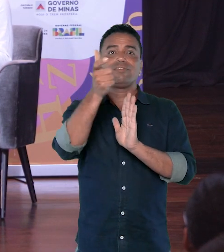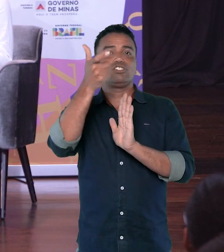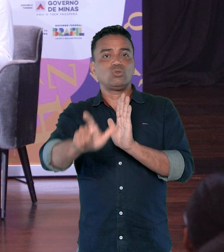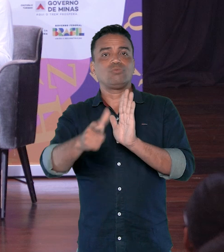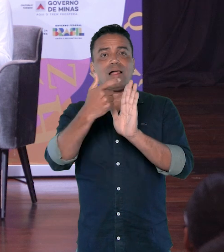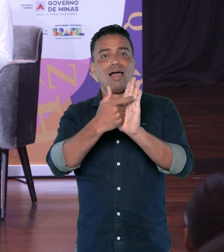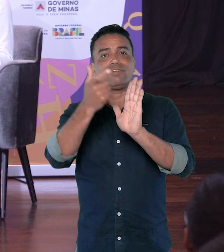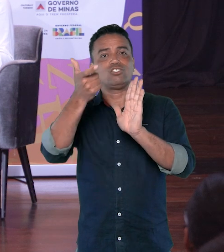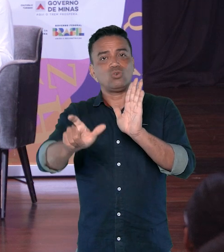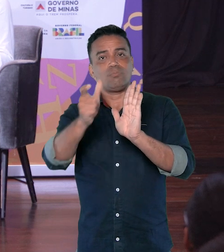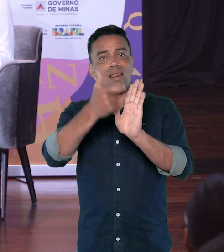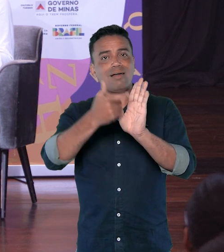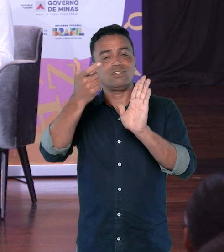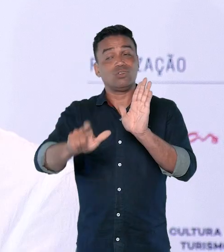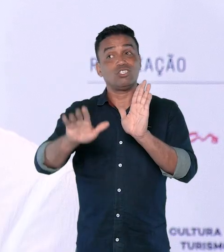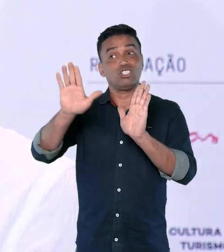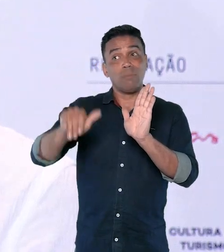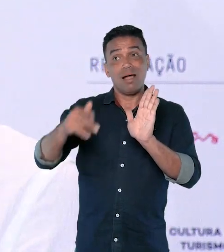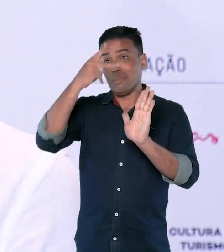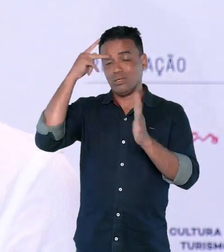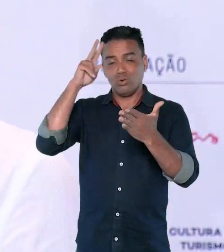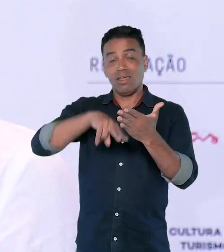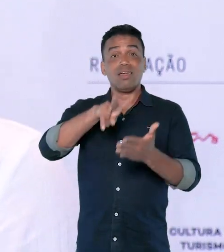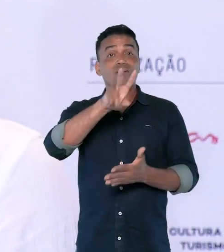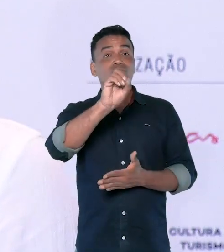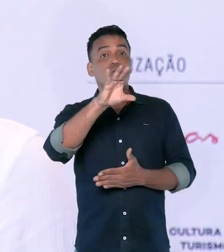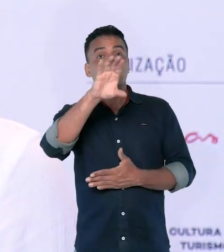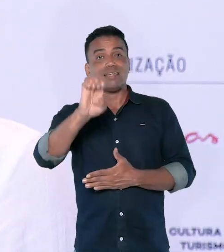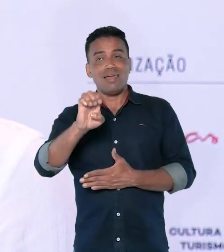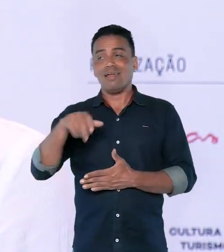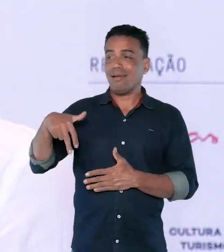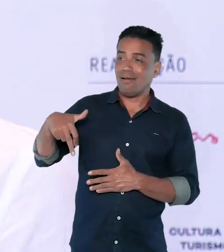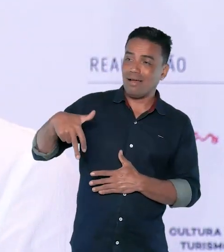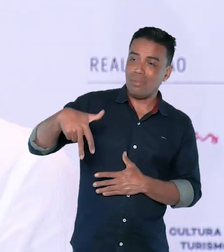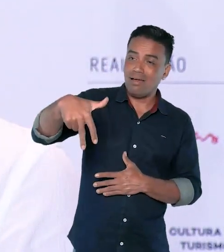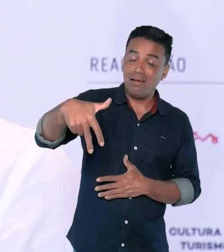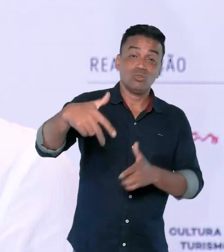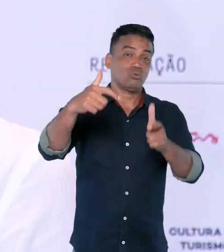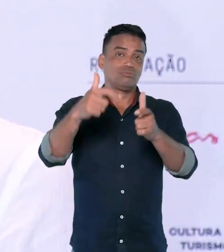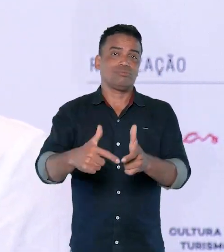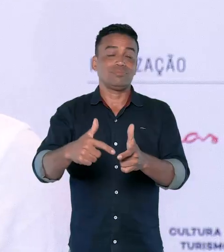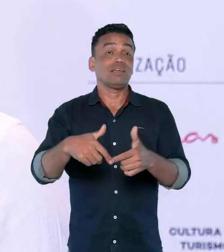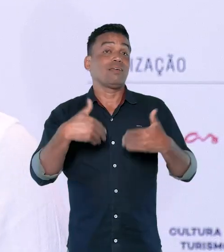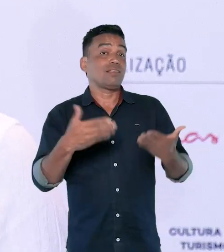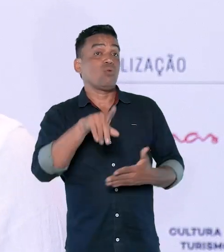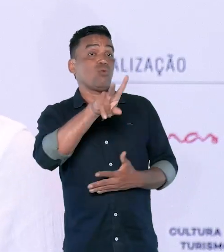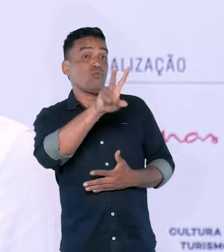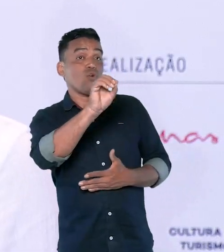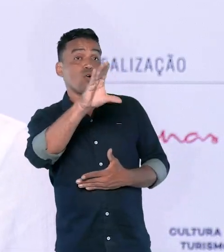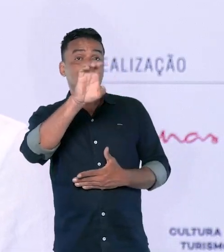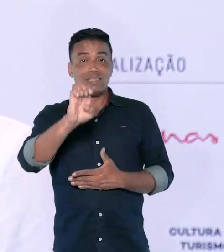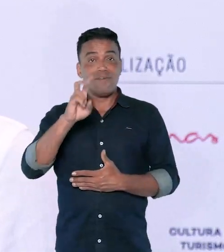todo momento você precisa chamar o leitor. Então você estava caminhando, né, em tal lugar, então você